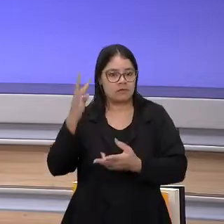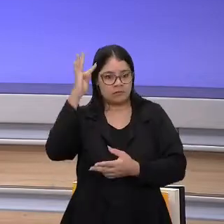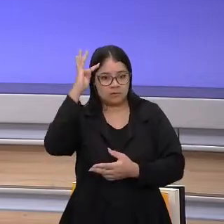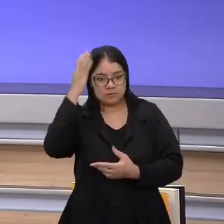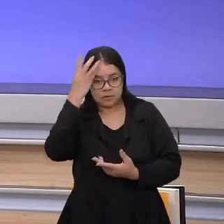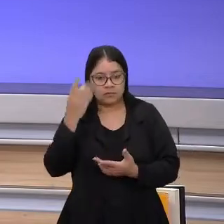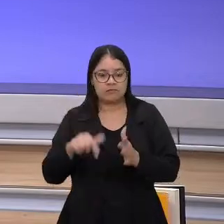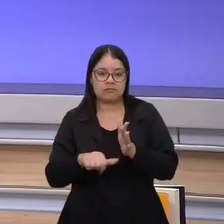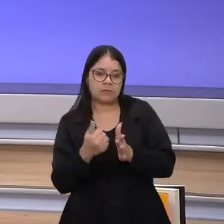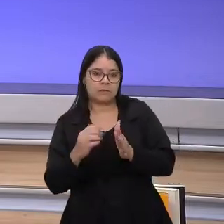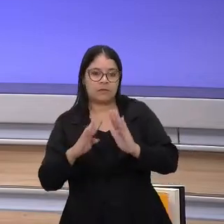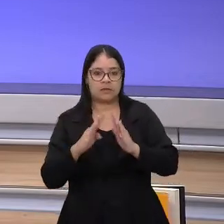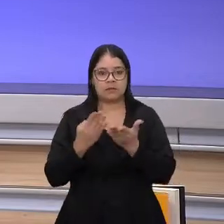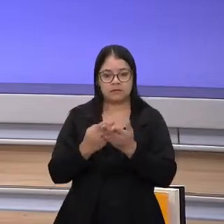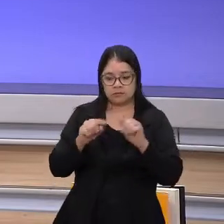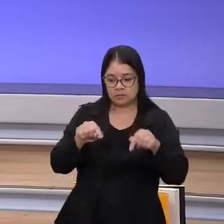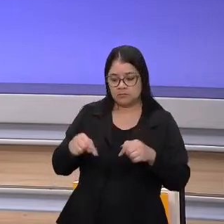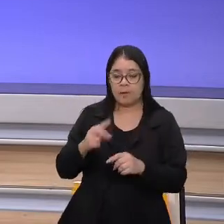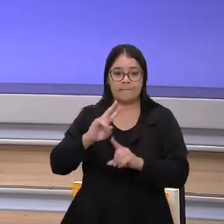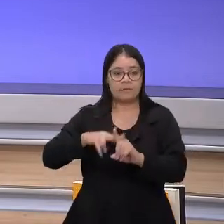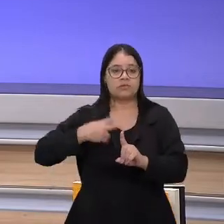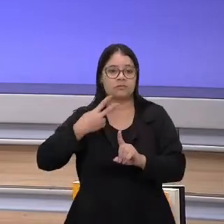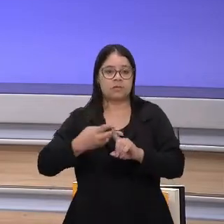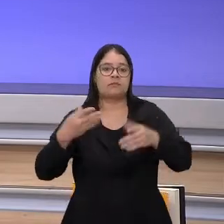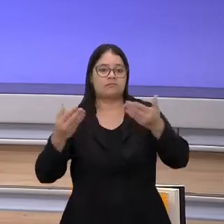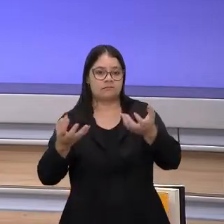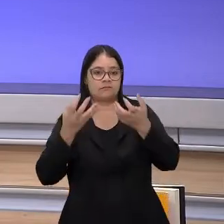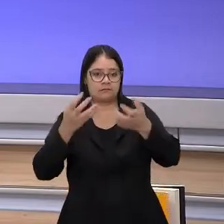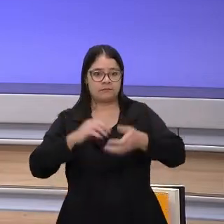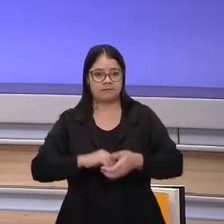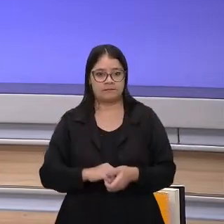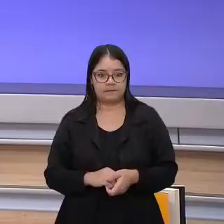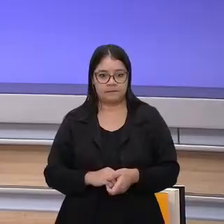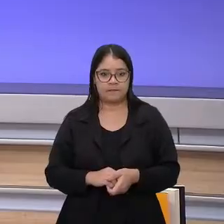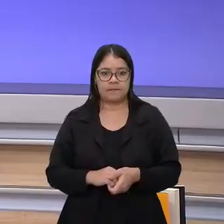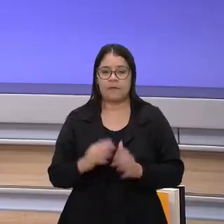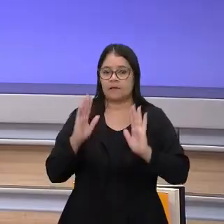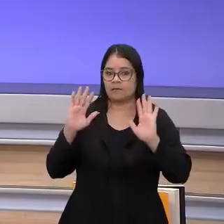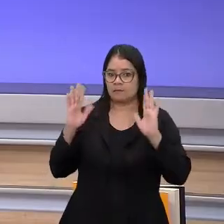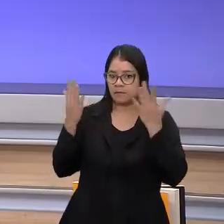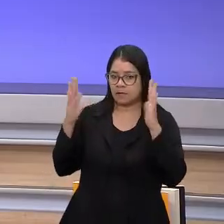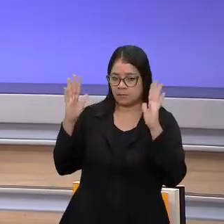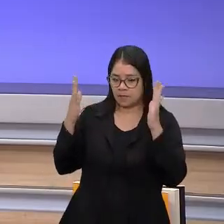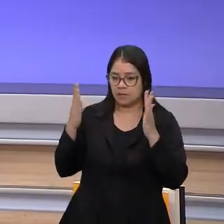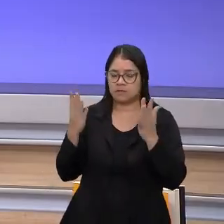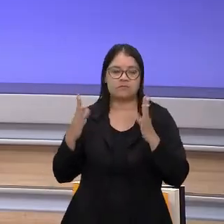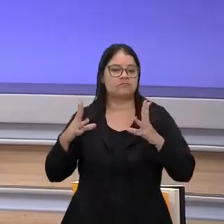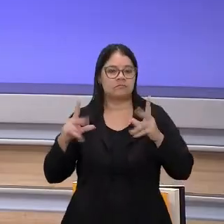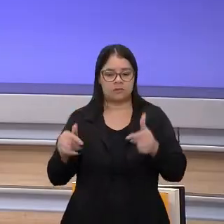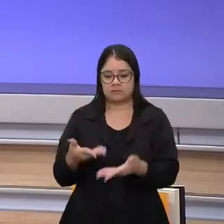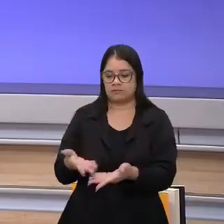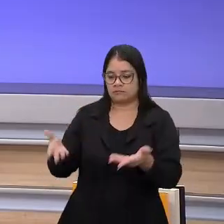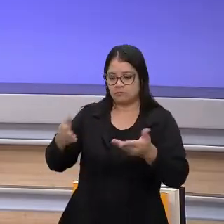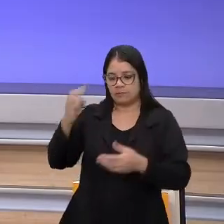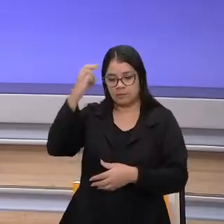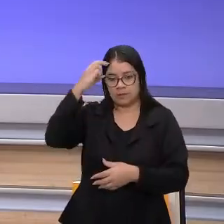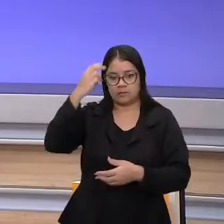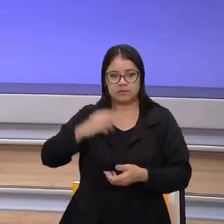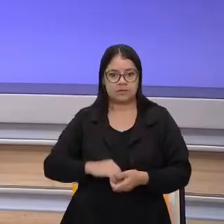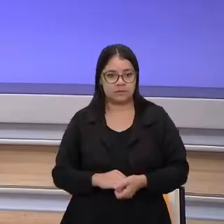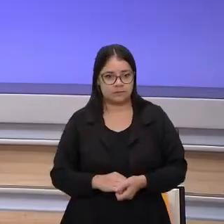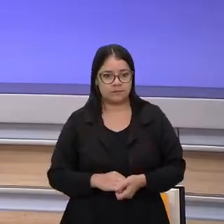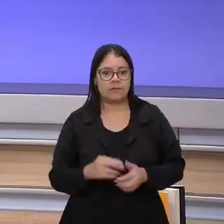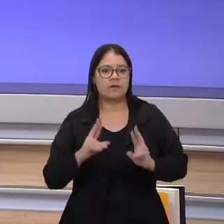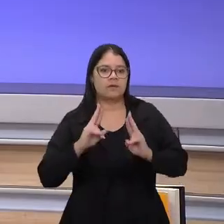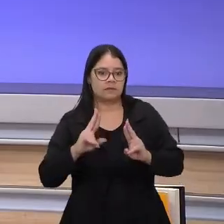primeira escola e eles querem multiplicar isso. Então, parabéns também a eles por essa consciência. E eu